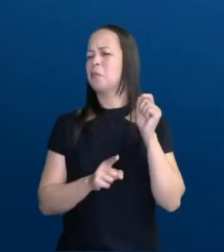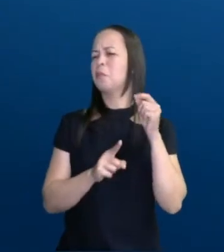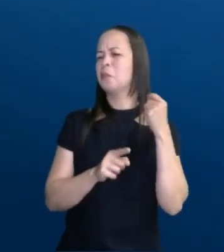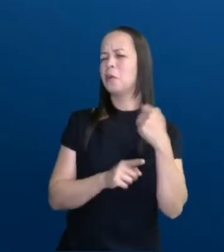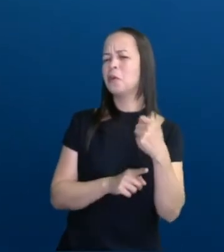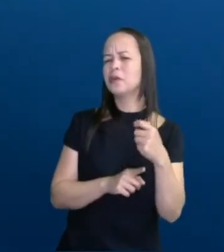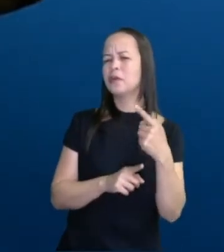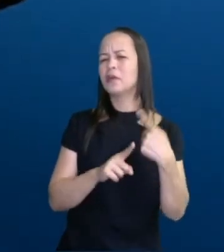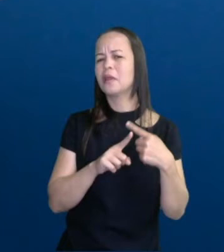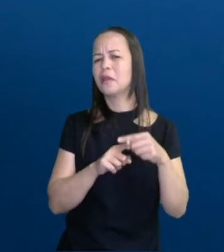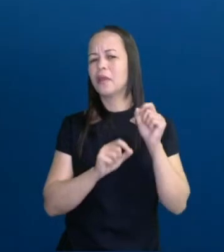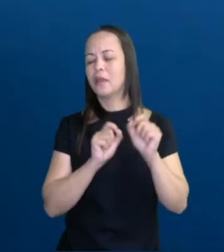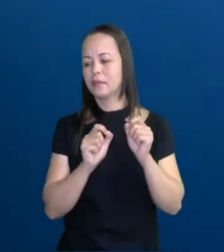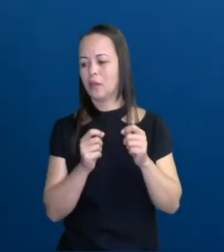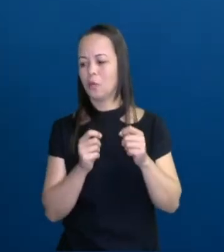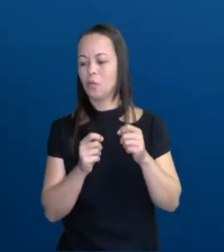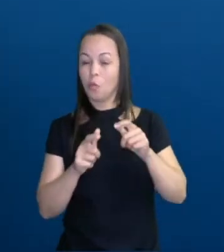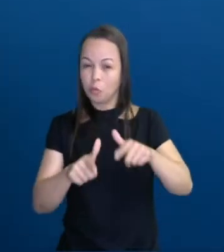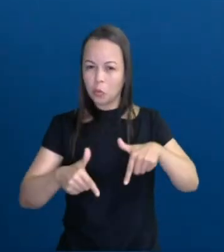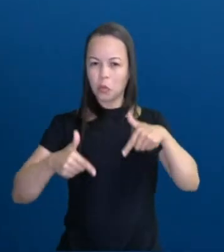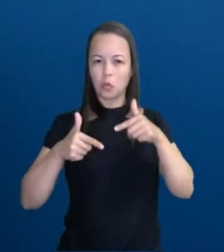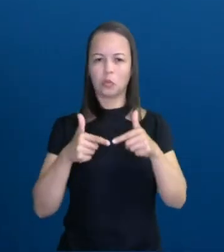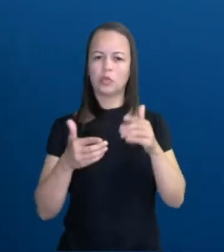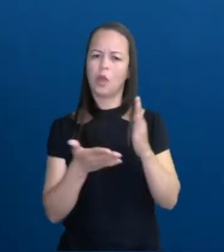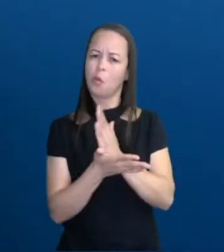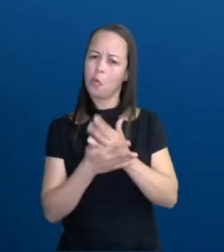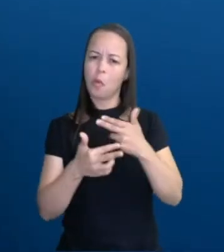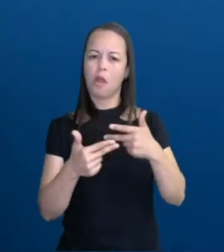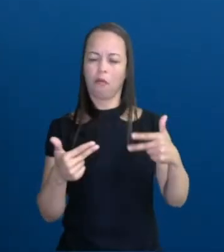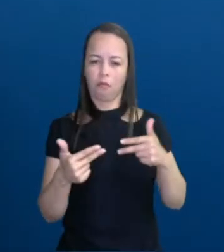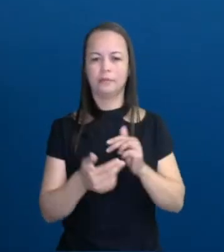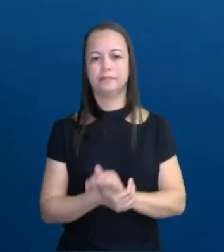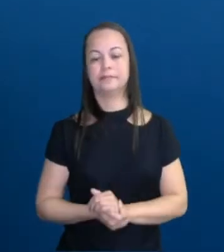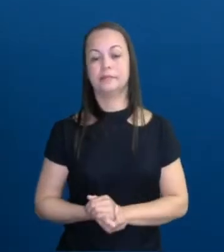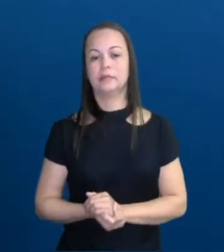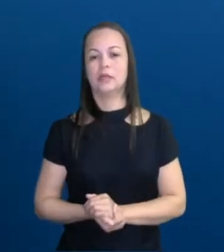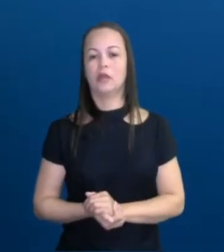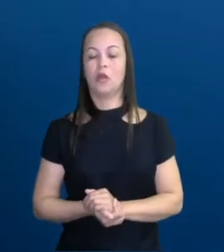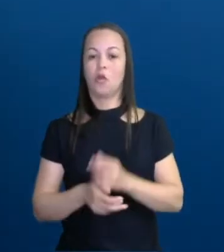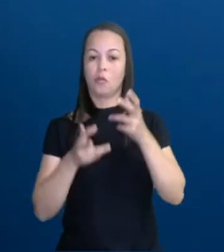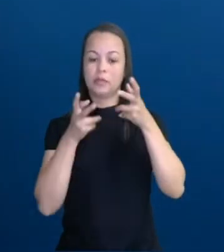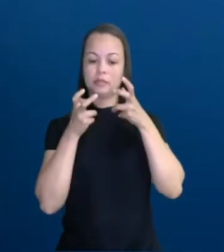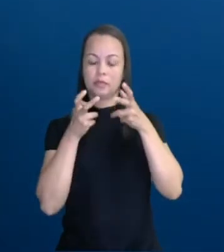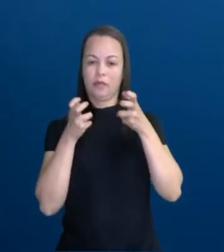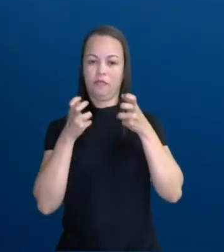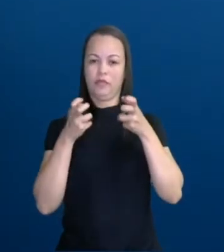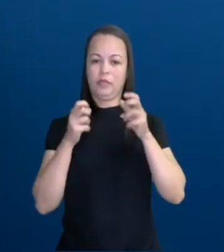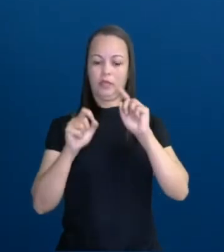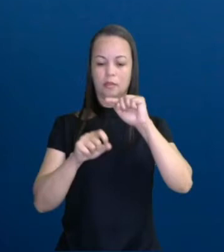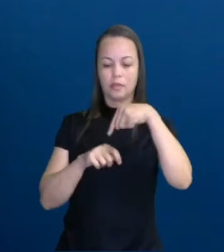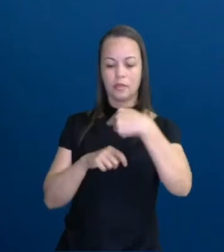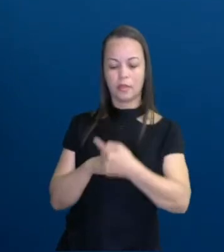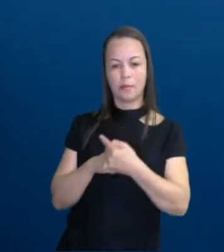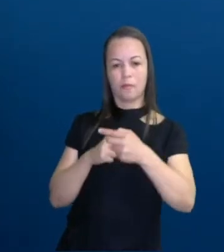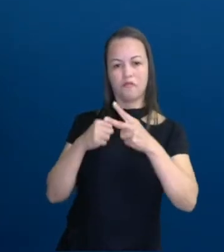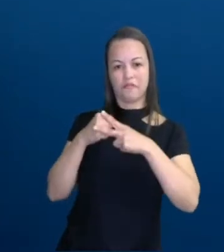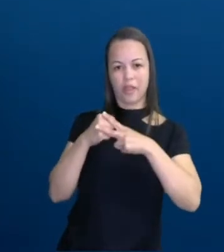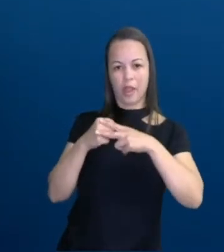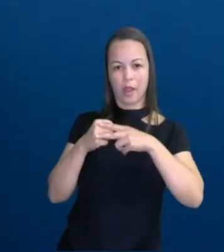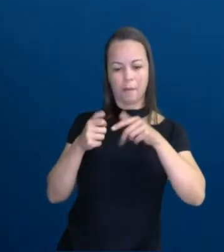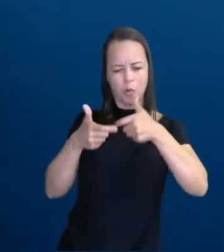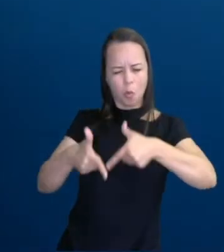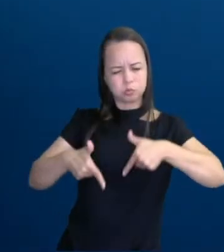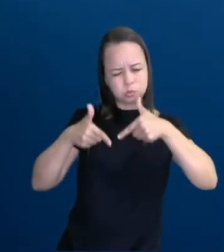luta por alguma coisa. Então, percebam. Logo após o verbo lutar, aparece a